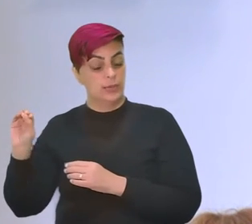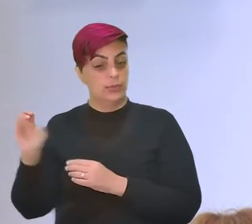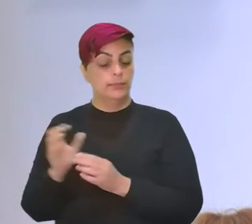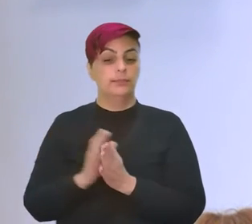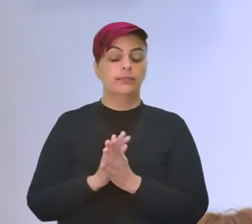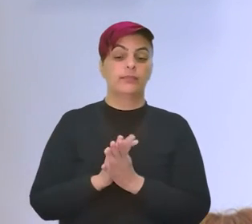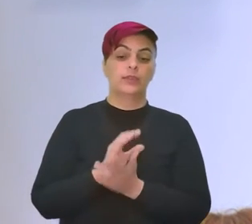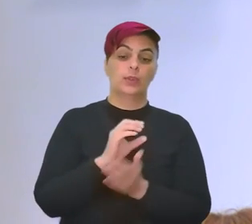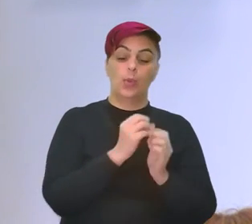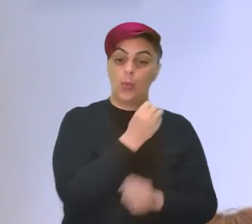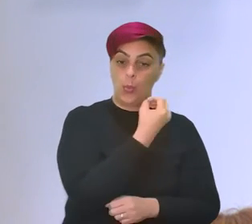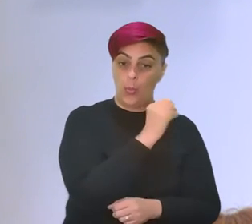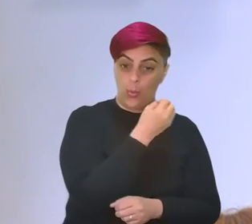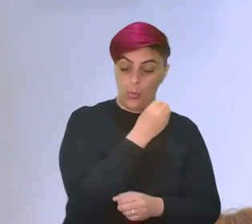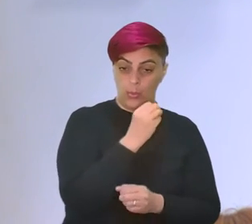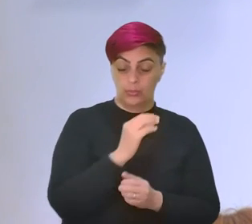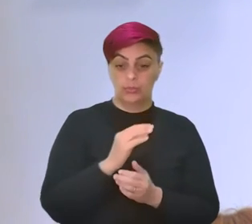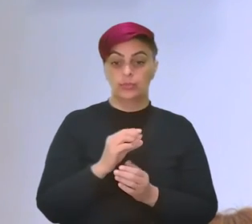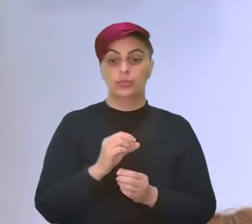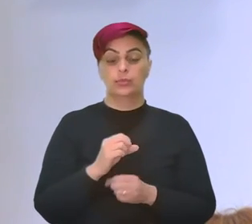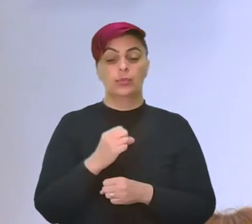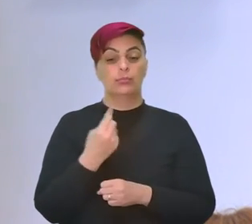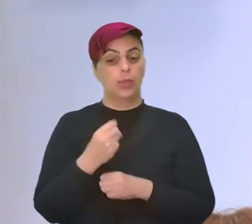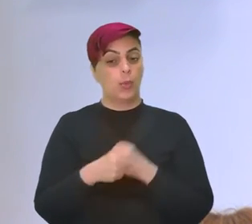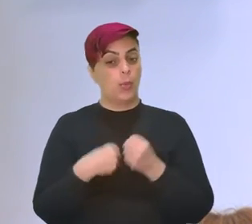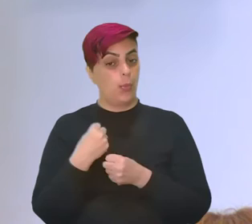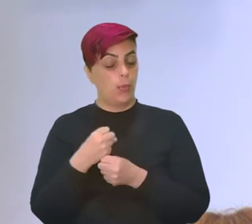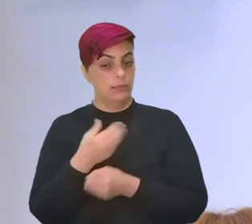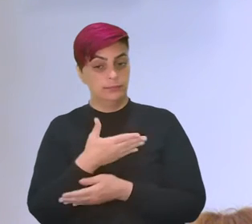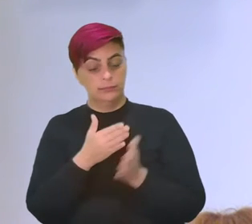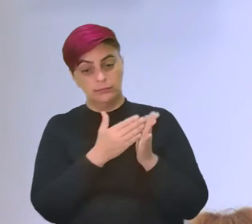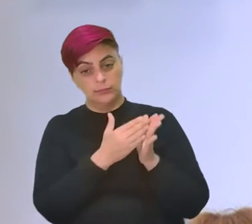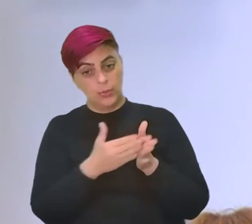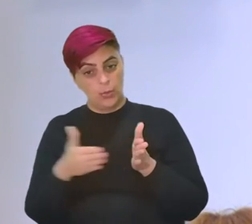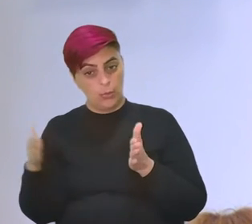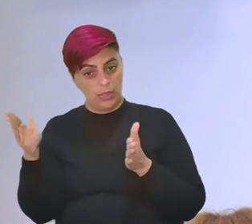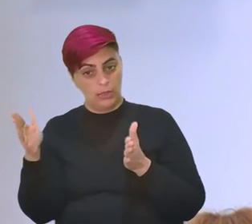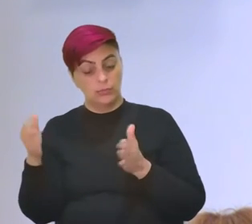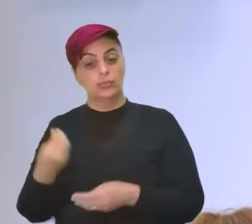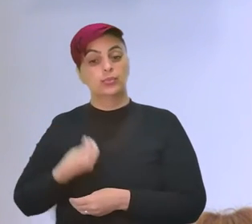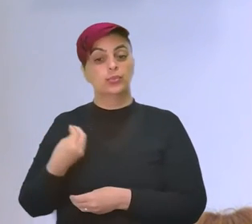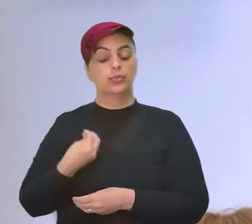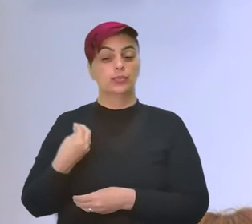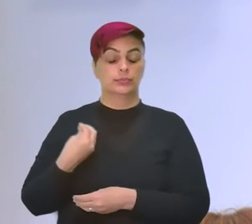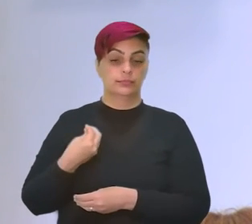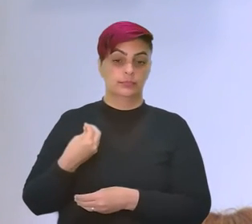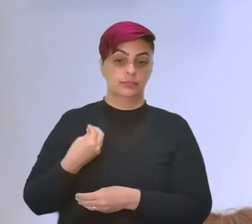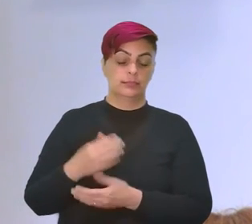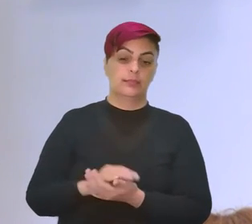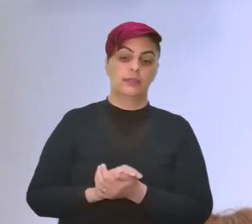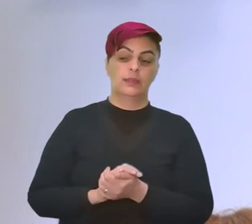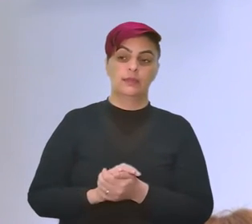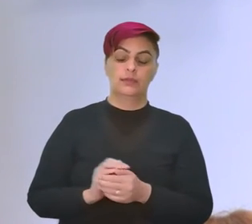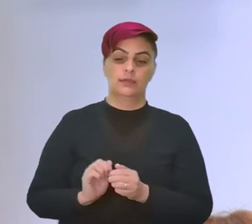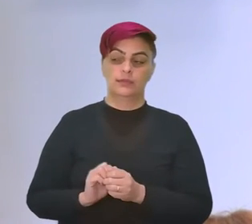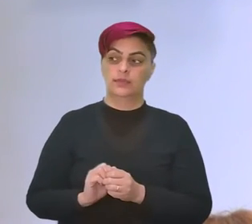de 17 até outubro de 1918. E entre esses dois períodos, ele ficou um ano na Austrália. E a